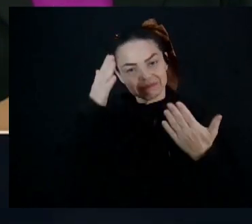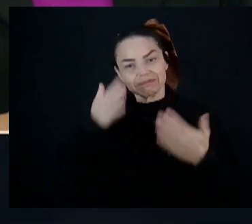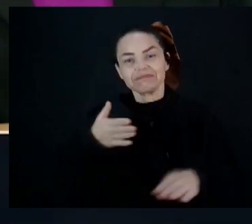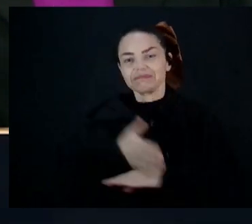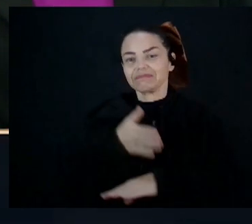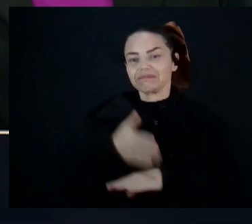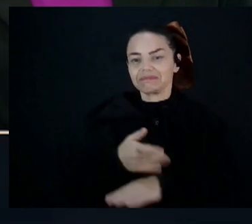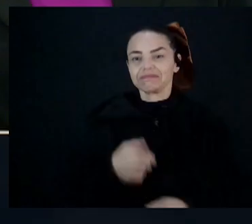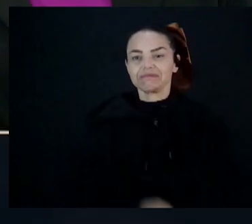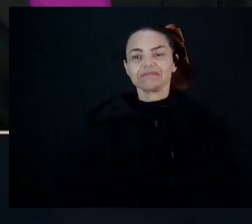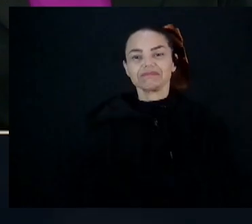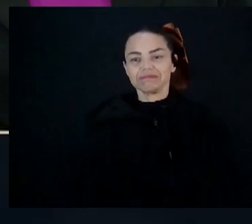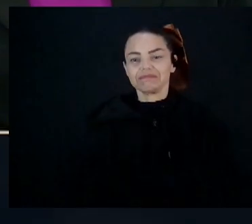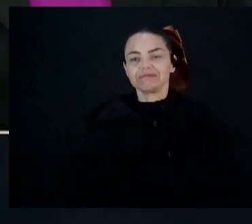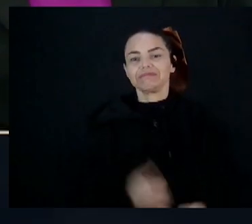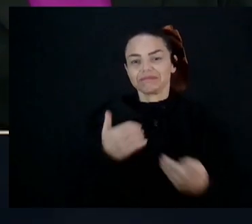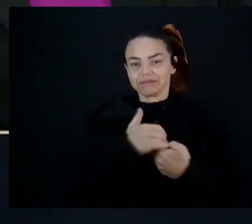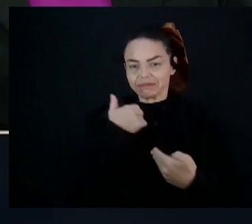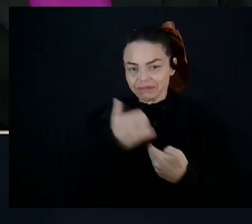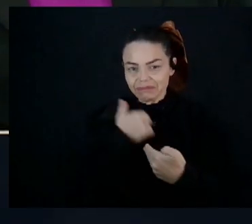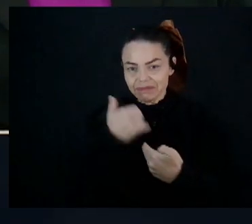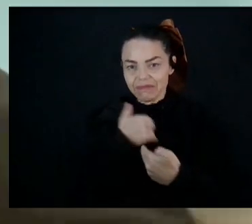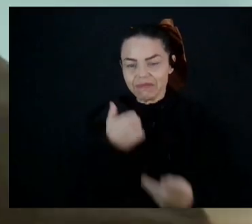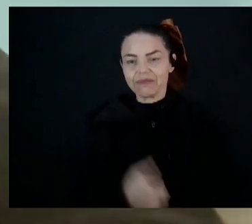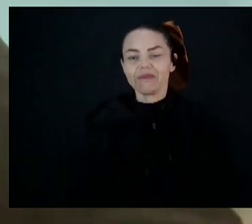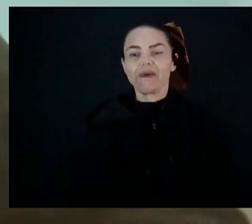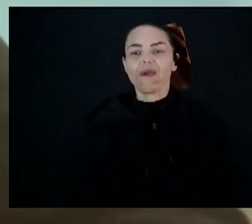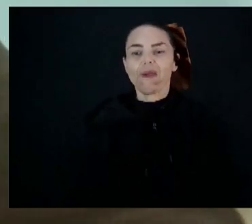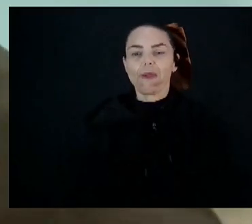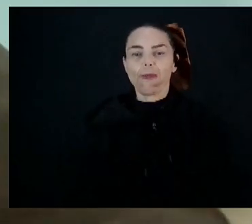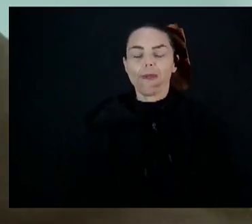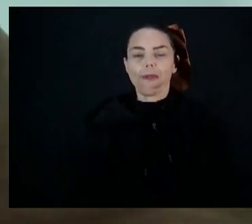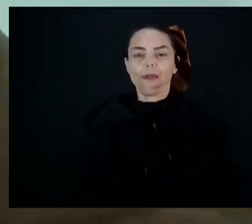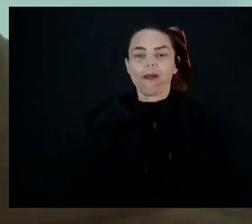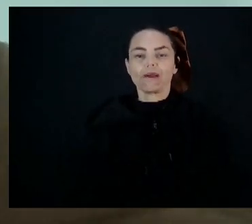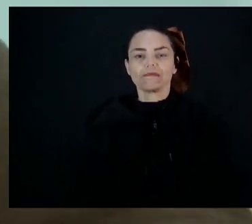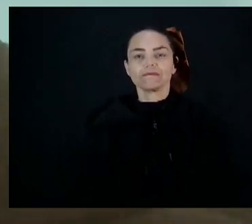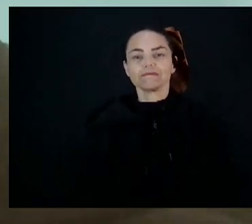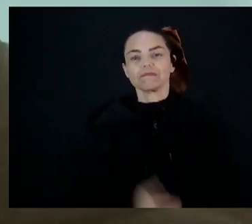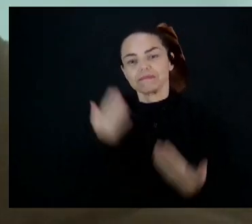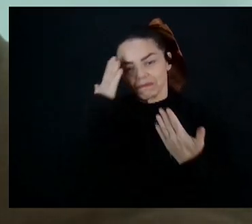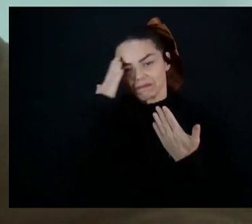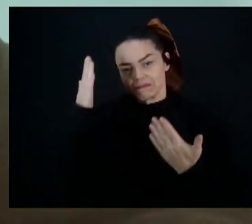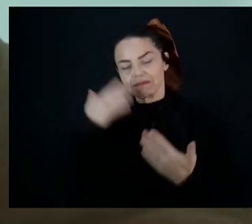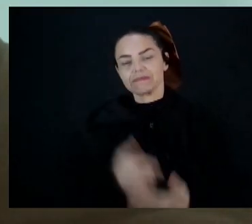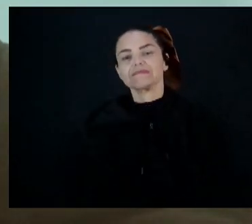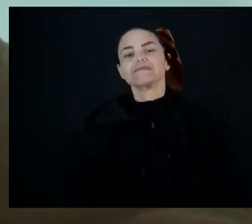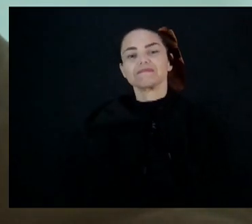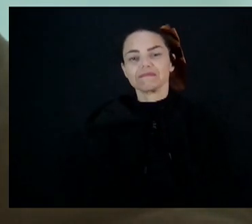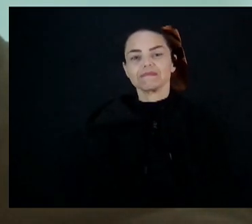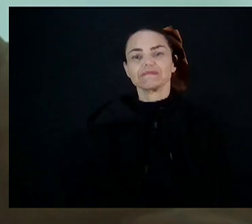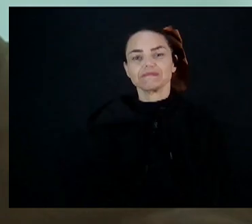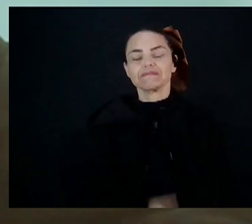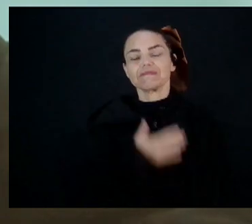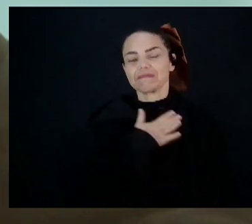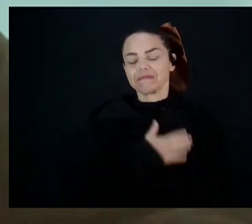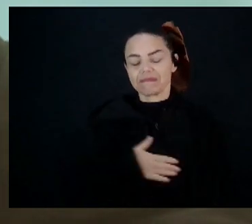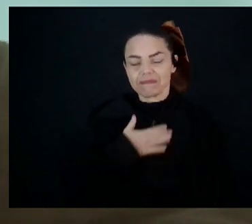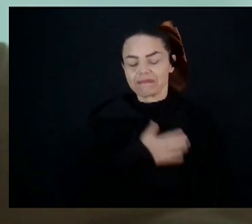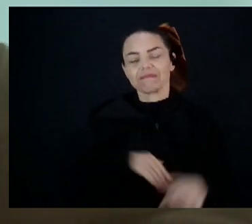e pelas orientações, doutor. Eu que fico grato, né, porque falar de sono me deixa muito feliz, né, eu acho que